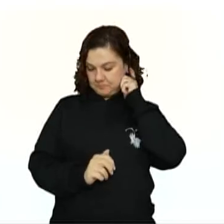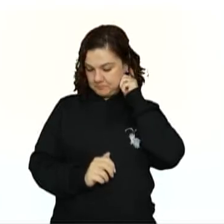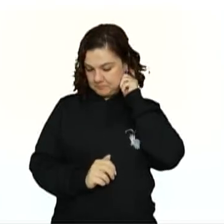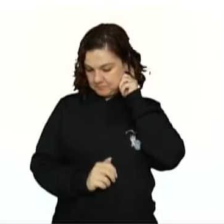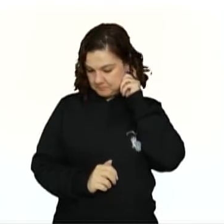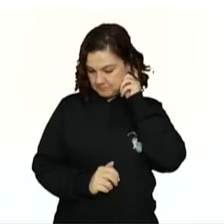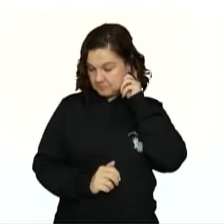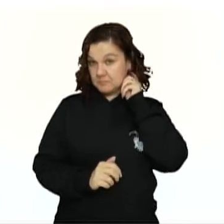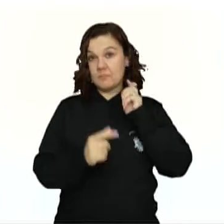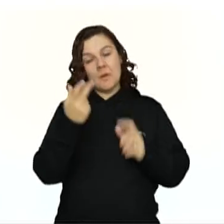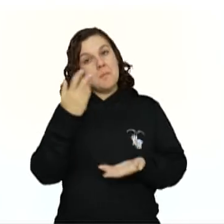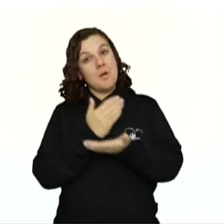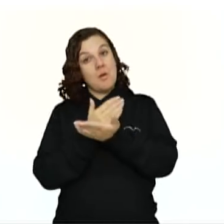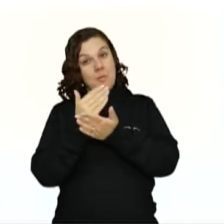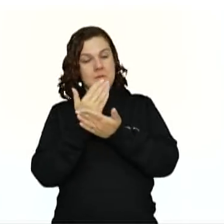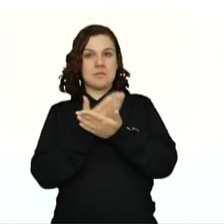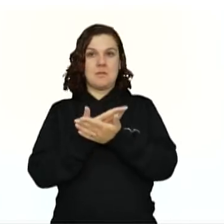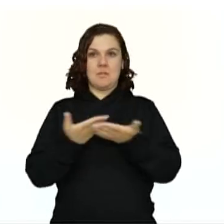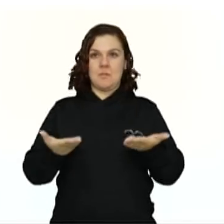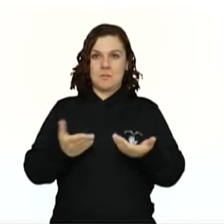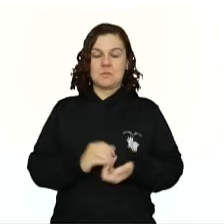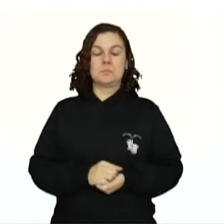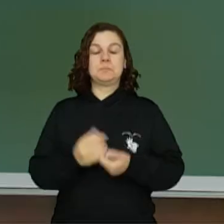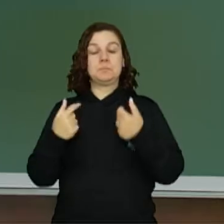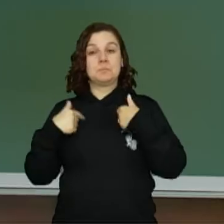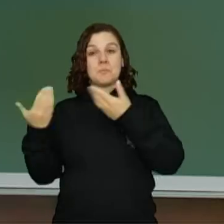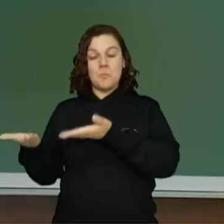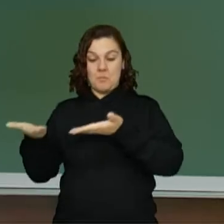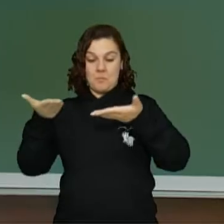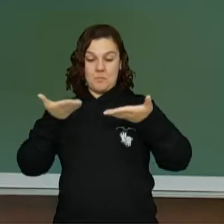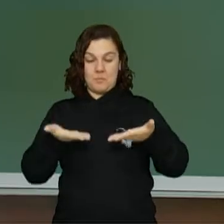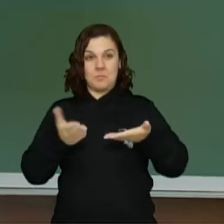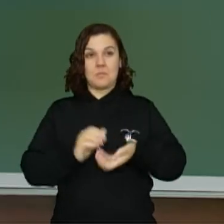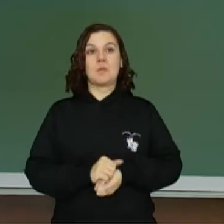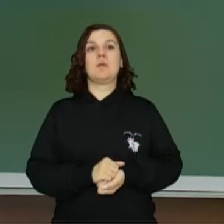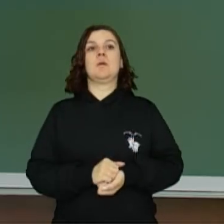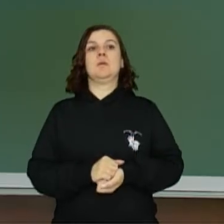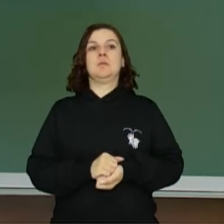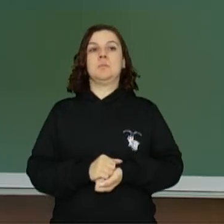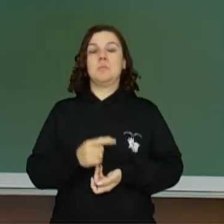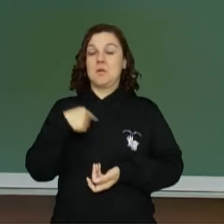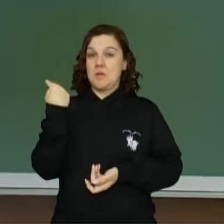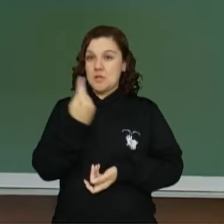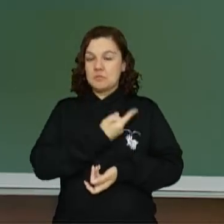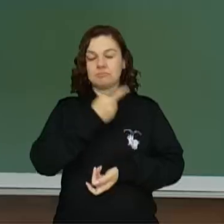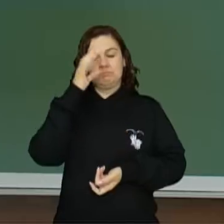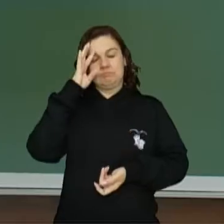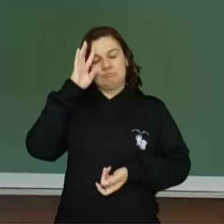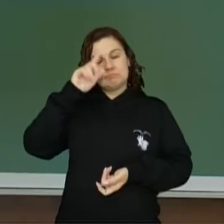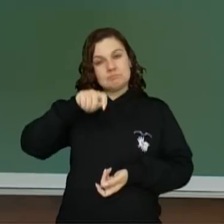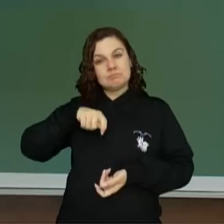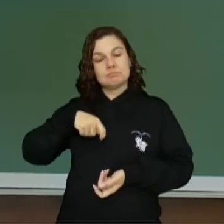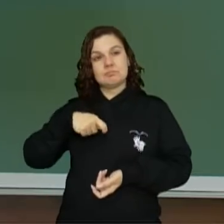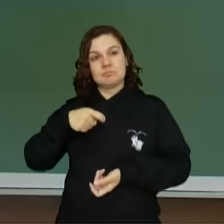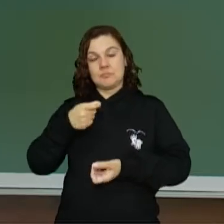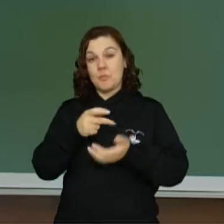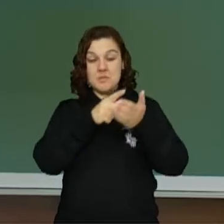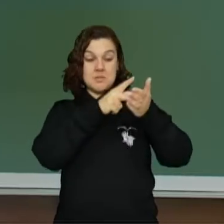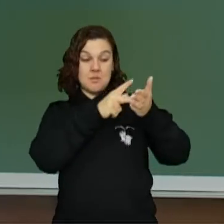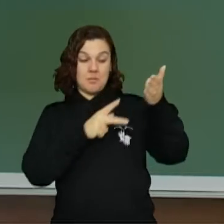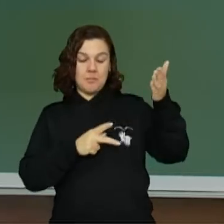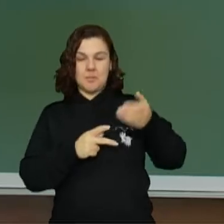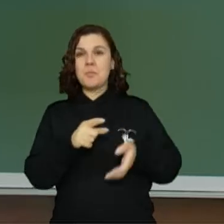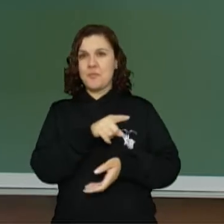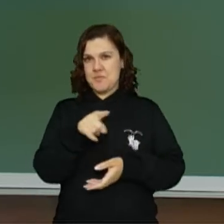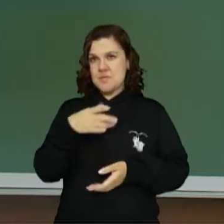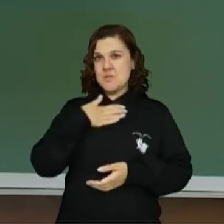Para iniciar a aula de hoje, eu trouxe aqui para a gente poder pensar um pouquinho sobre esse poema.